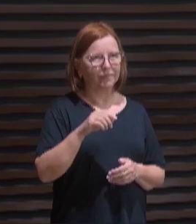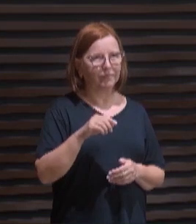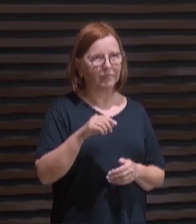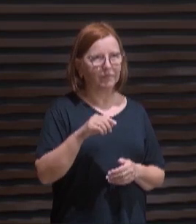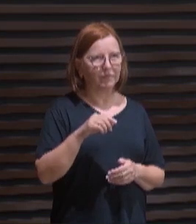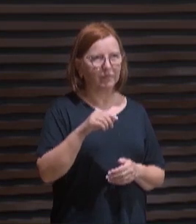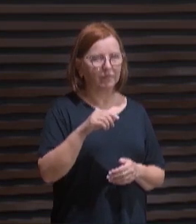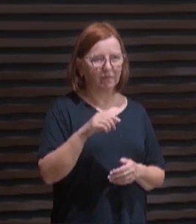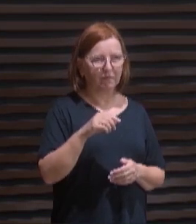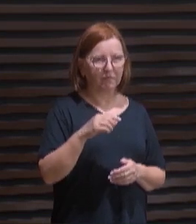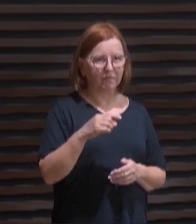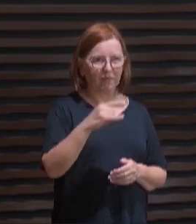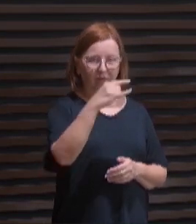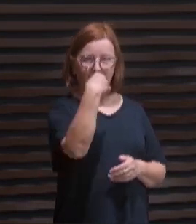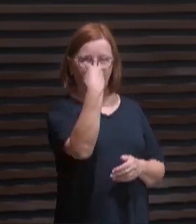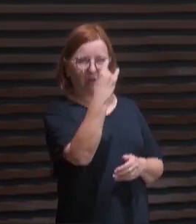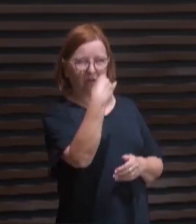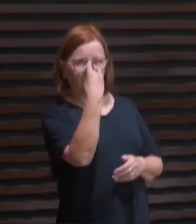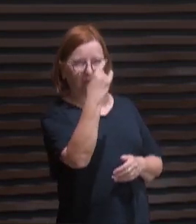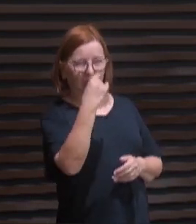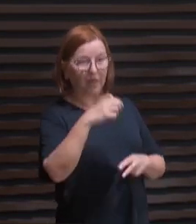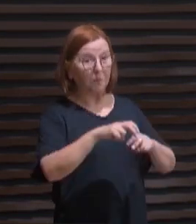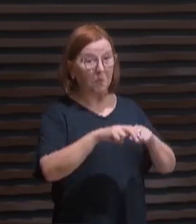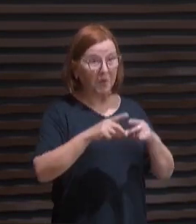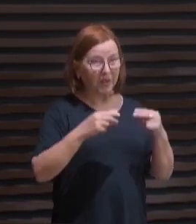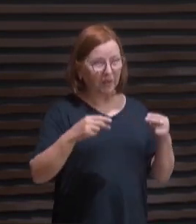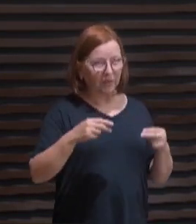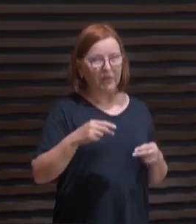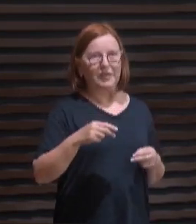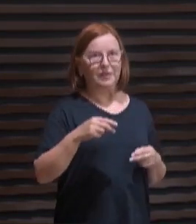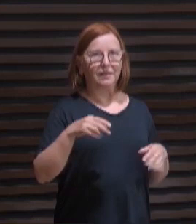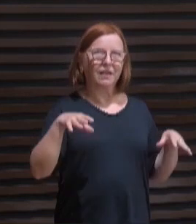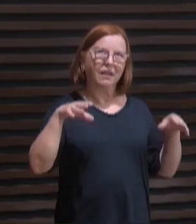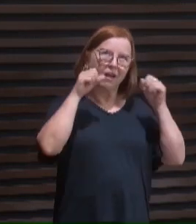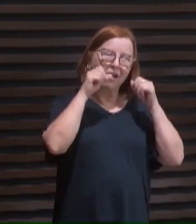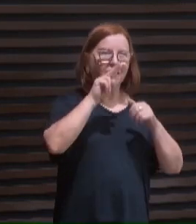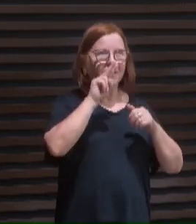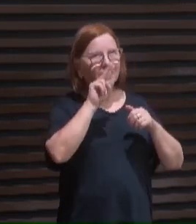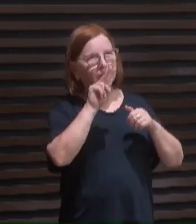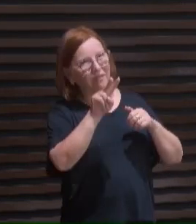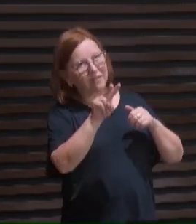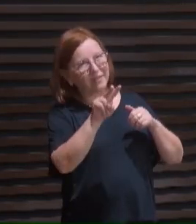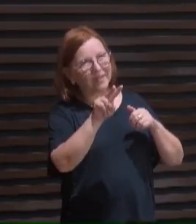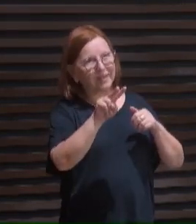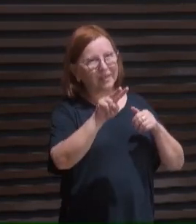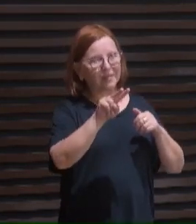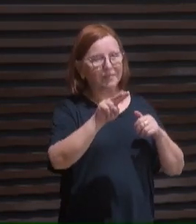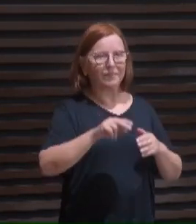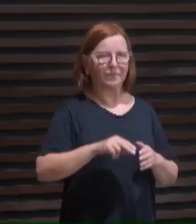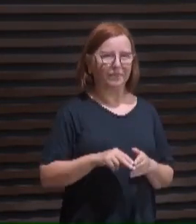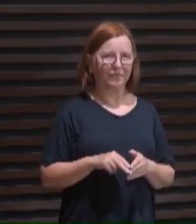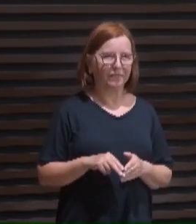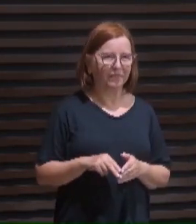pelas coisas que você ouve, que você come, que você come nos olhos, no ouvido,